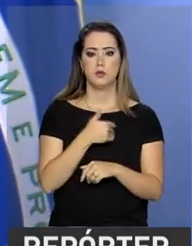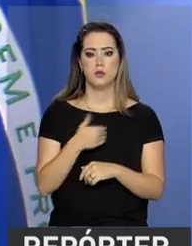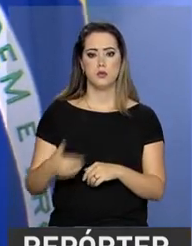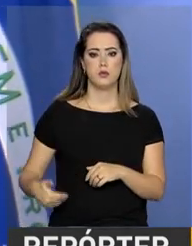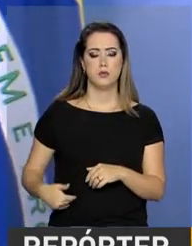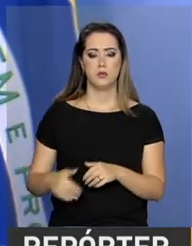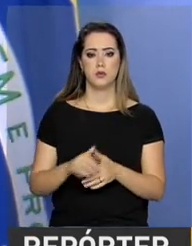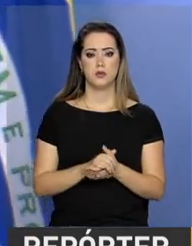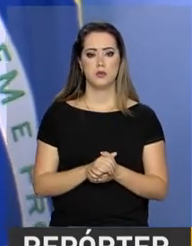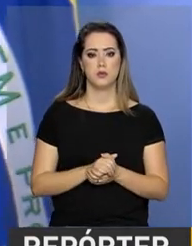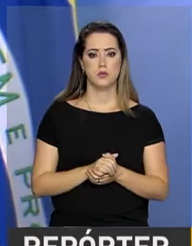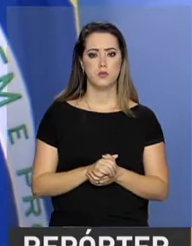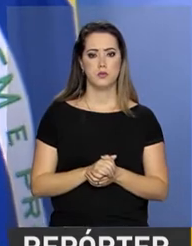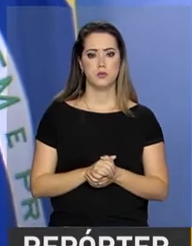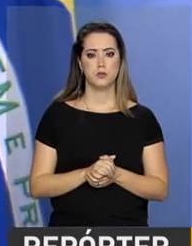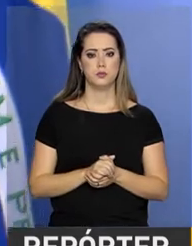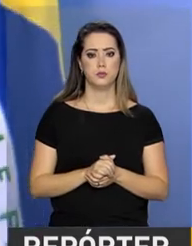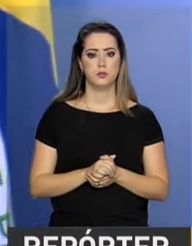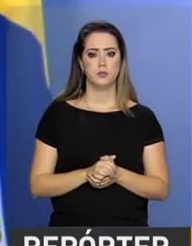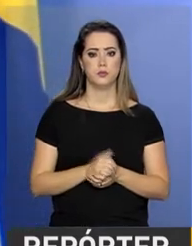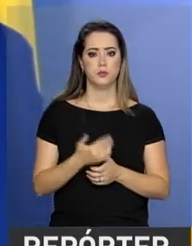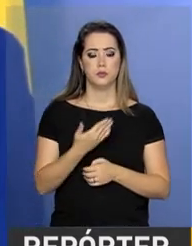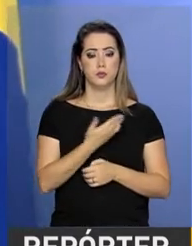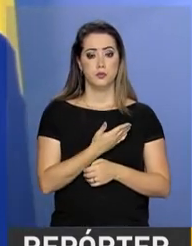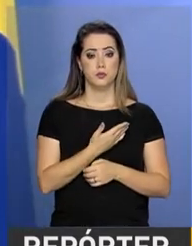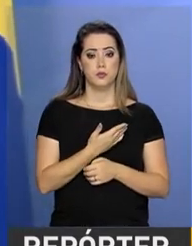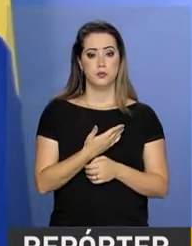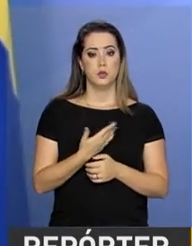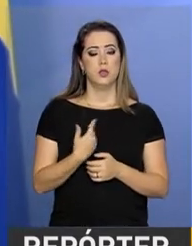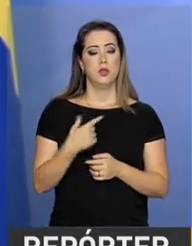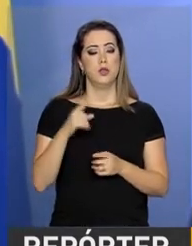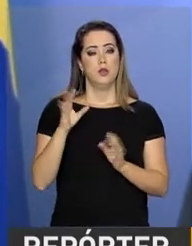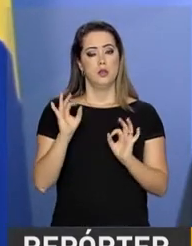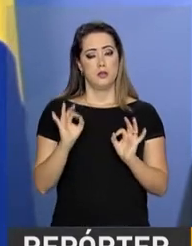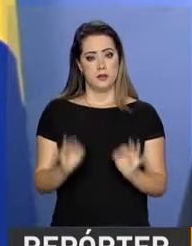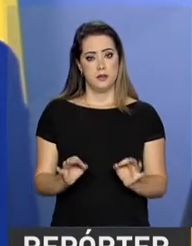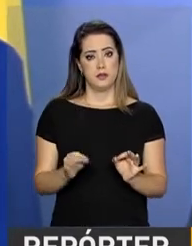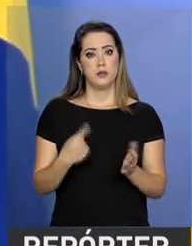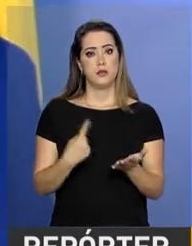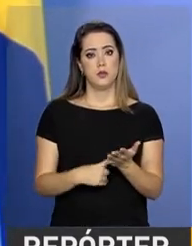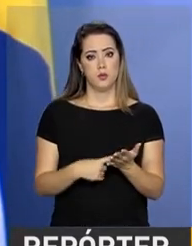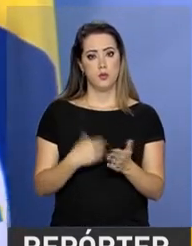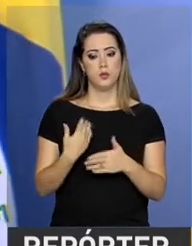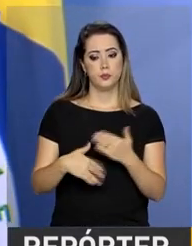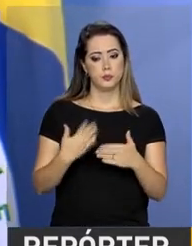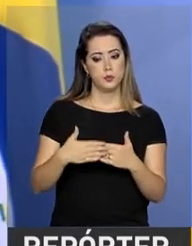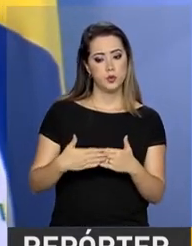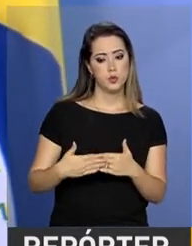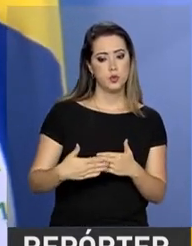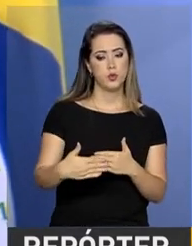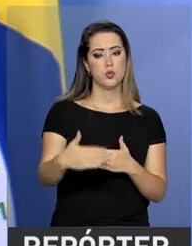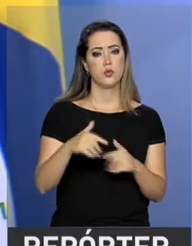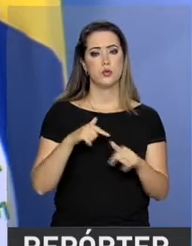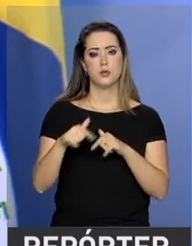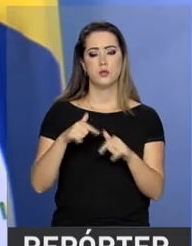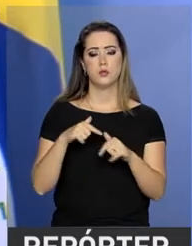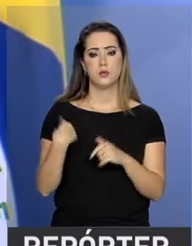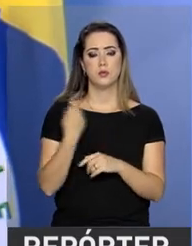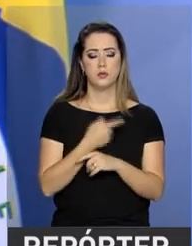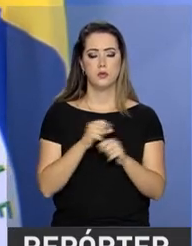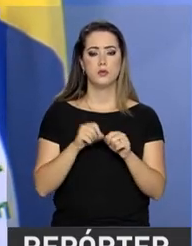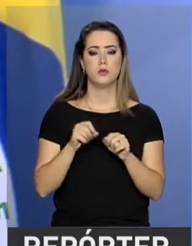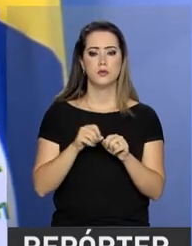continuidade ficou absolutamente assentado na reunião e é dessa forma que nós vamos fazer